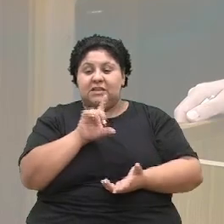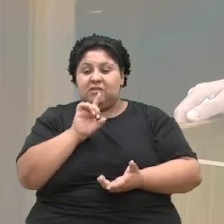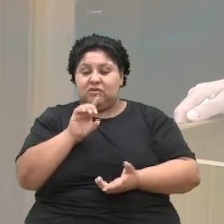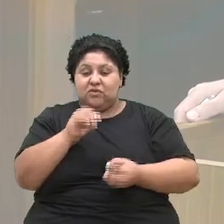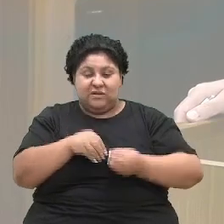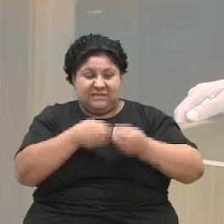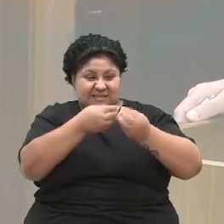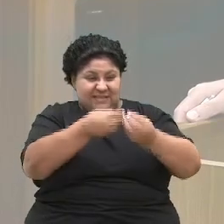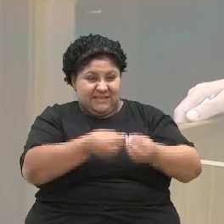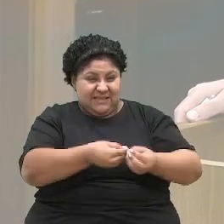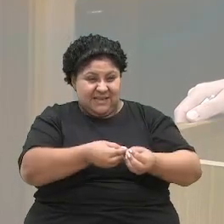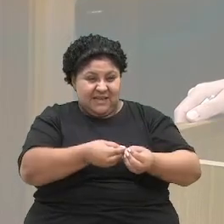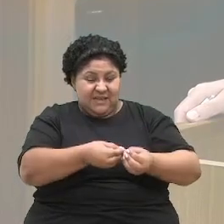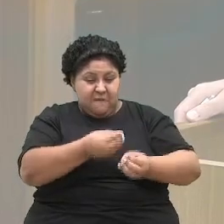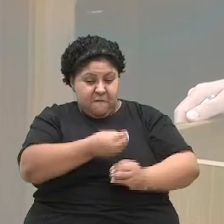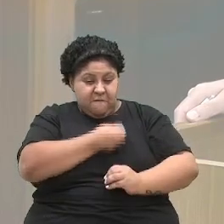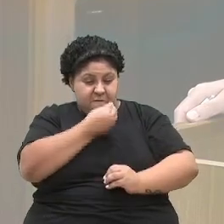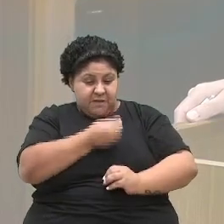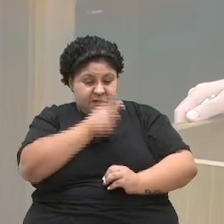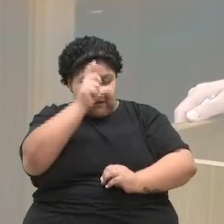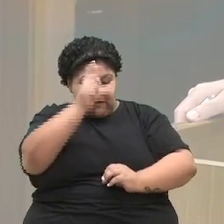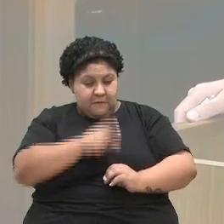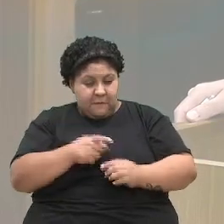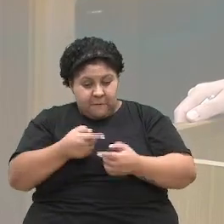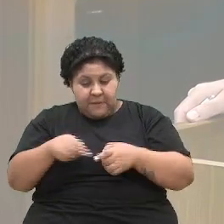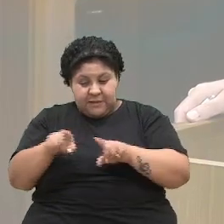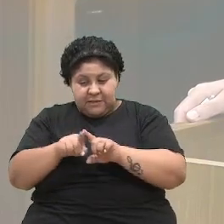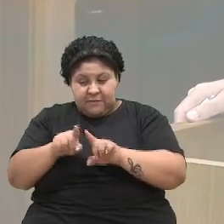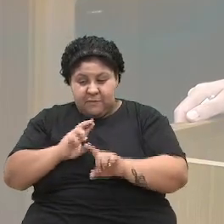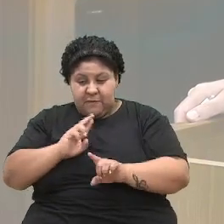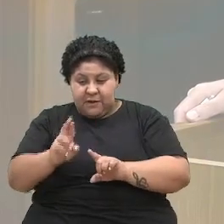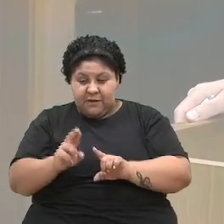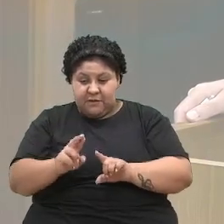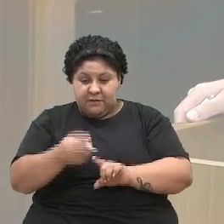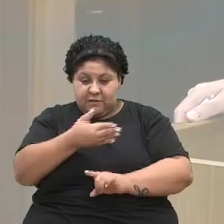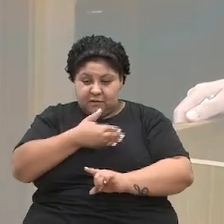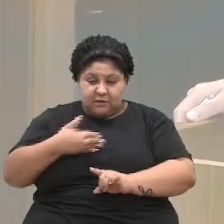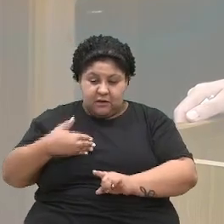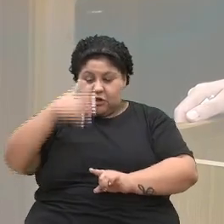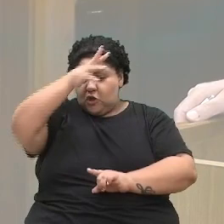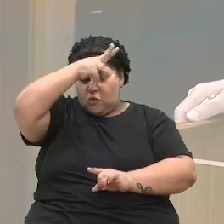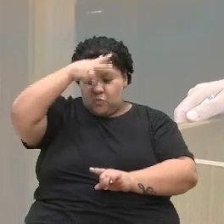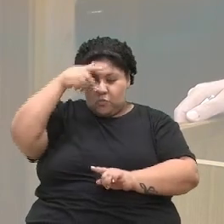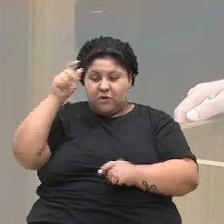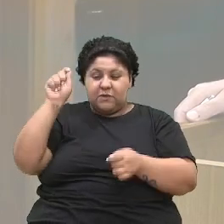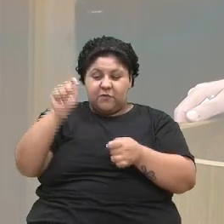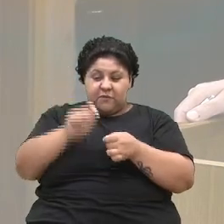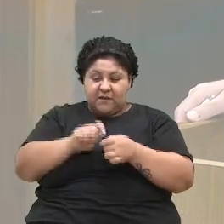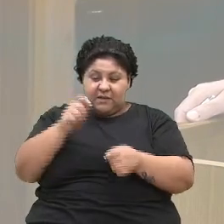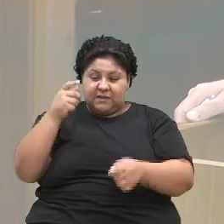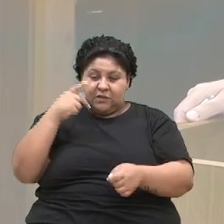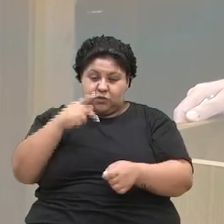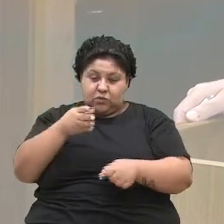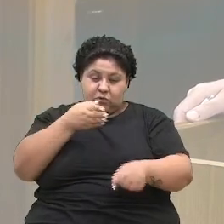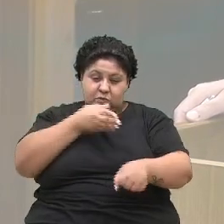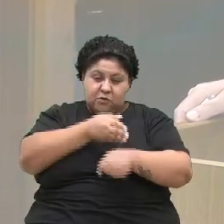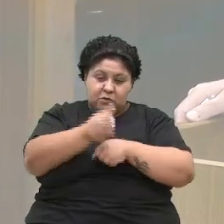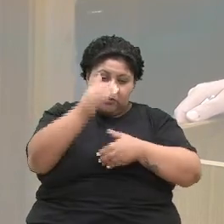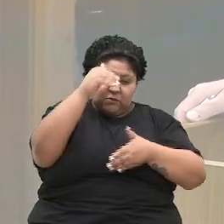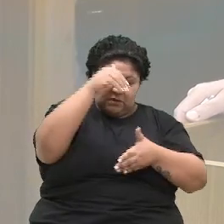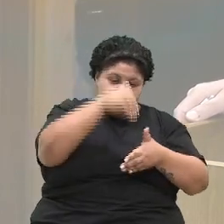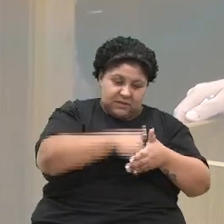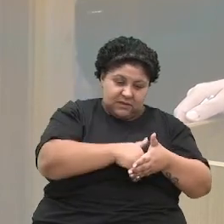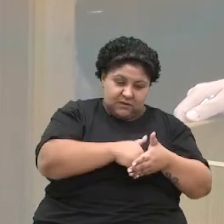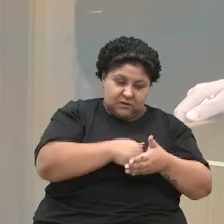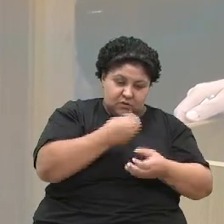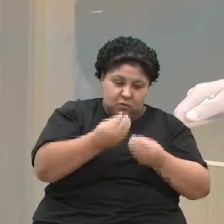essas pessoas, mas também dar uma resposta à população de que o município faz a sua parte dentro das suas competências. Vereador